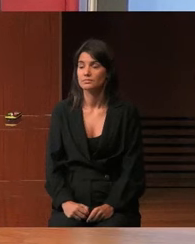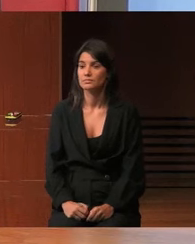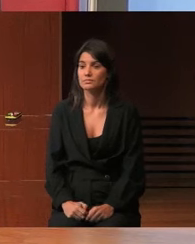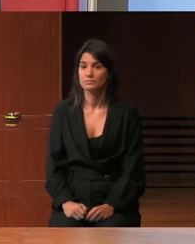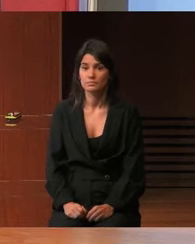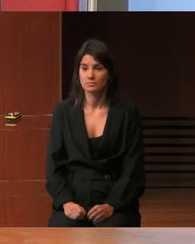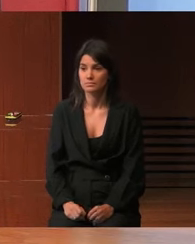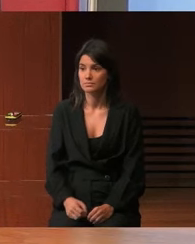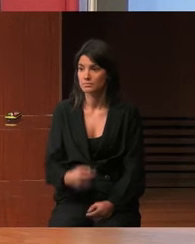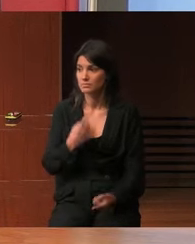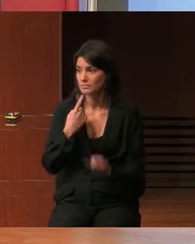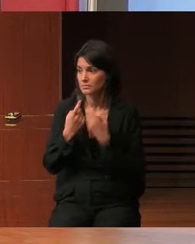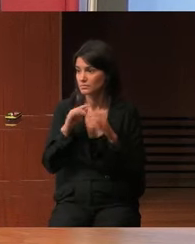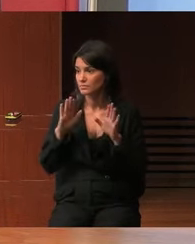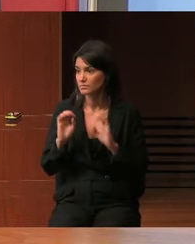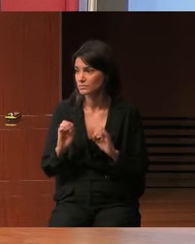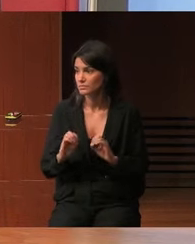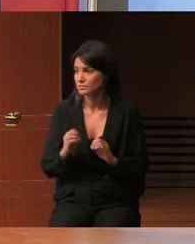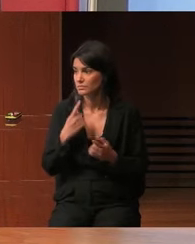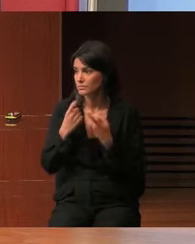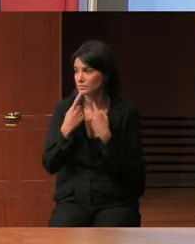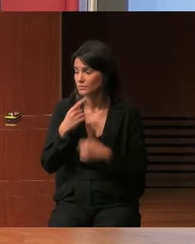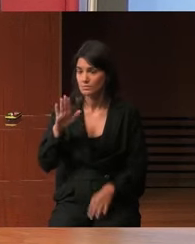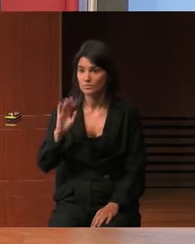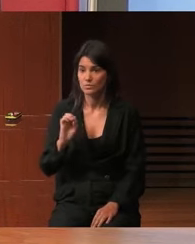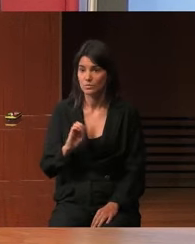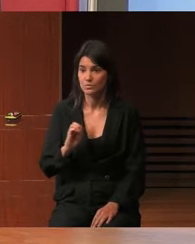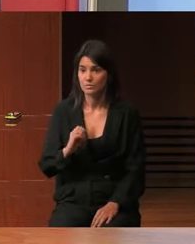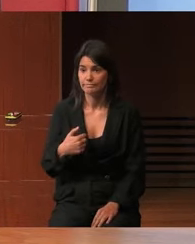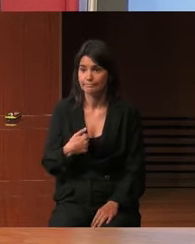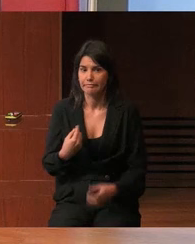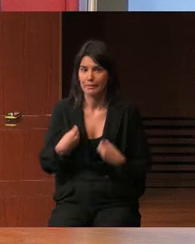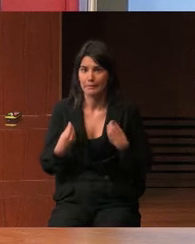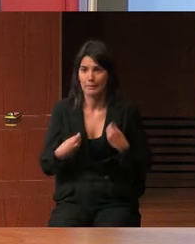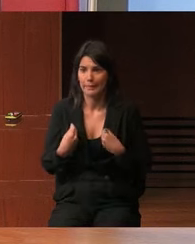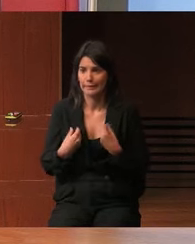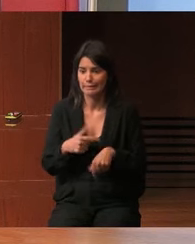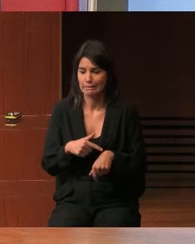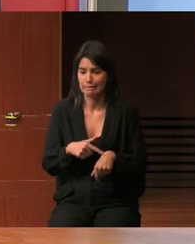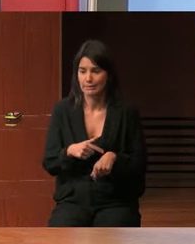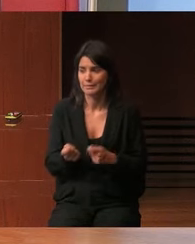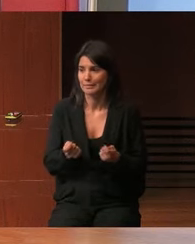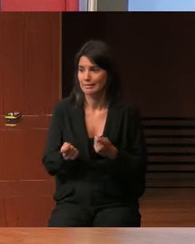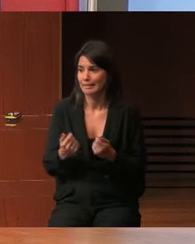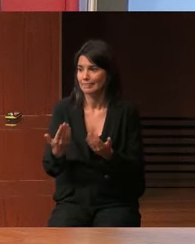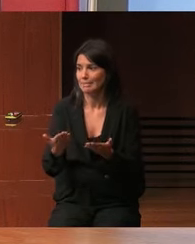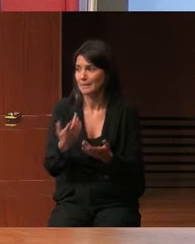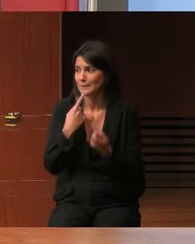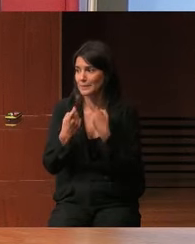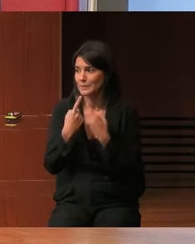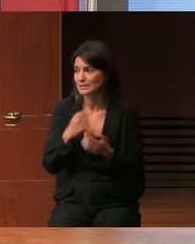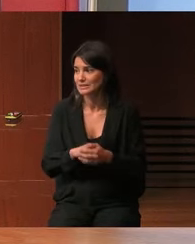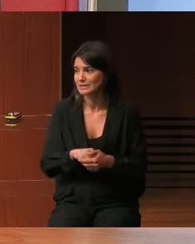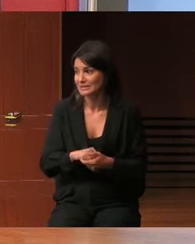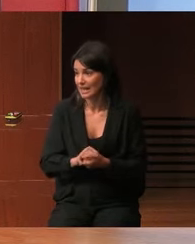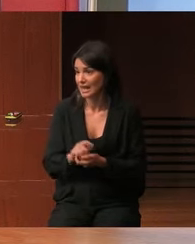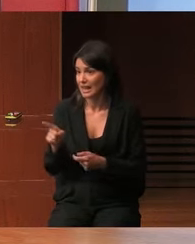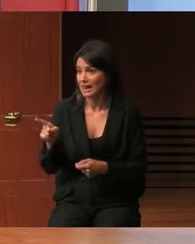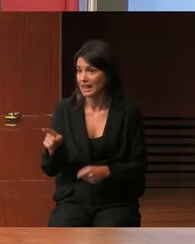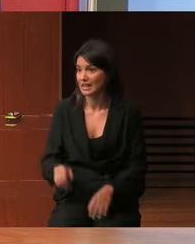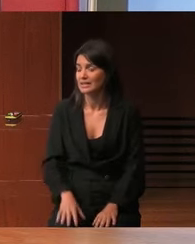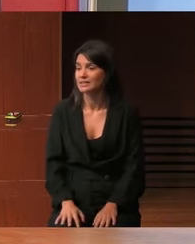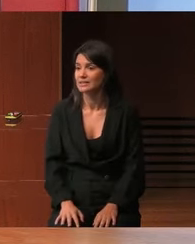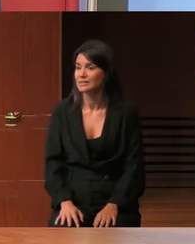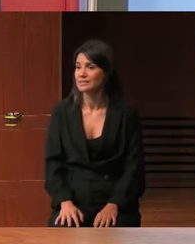Não? Não há perguntas? Eu aqui toda preocupada em ter tempo para perguntas, não há perguntas. Aqui? Ai, peço